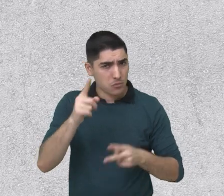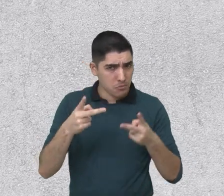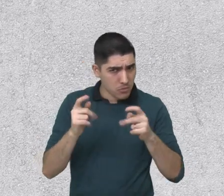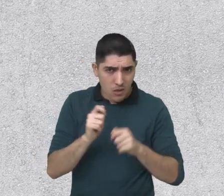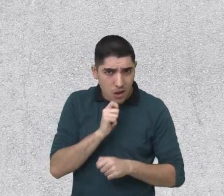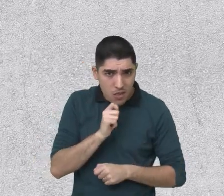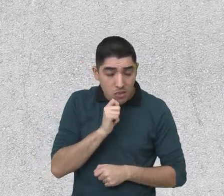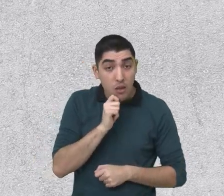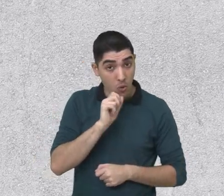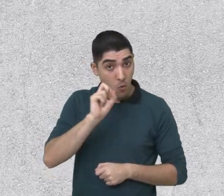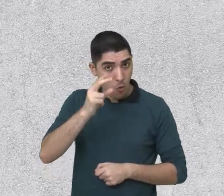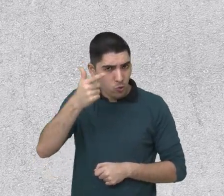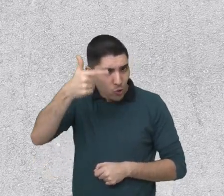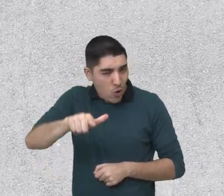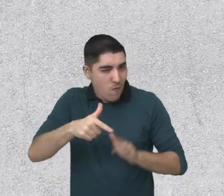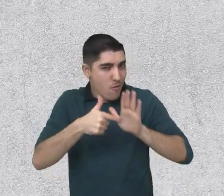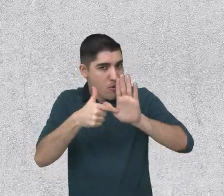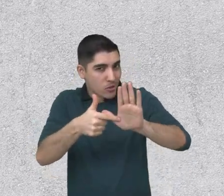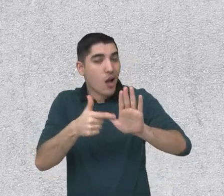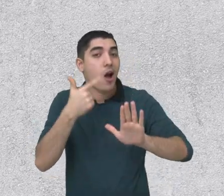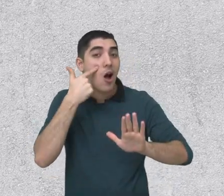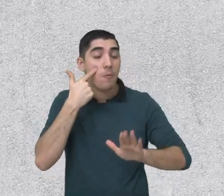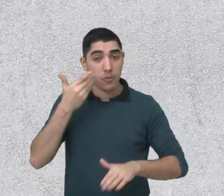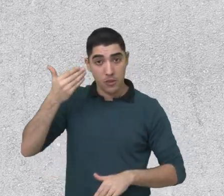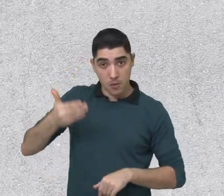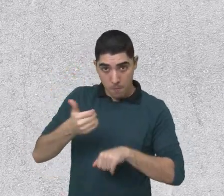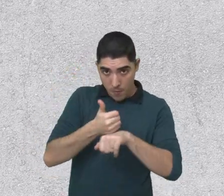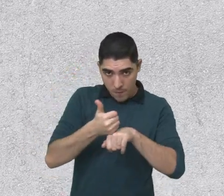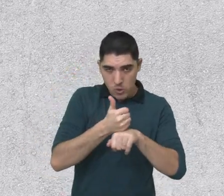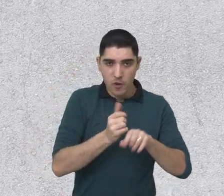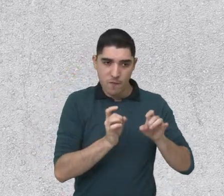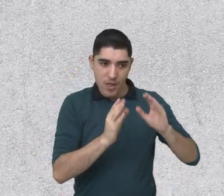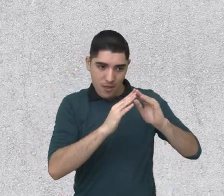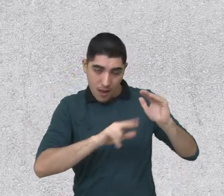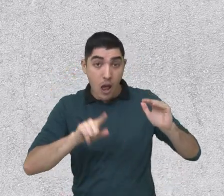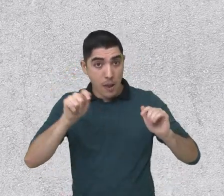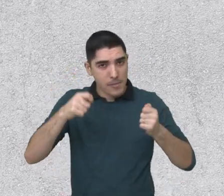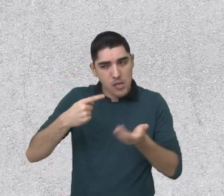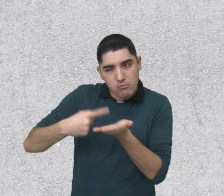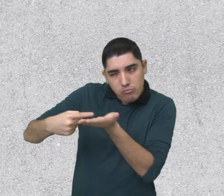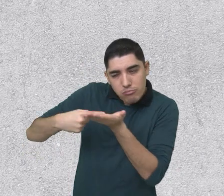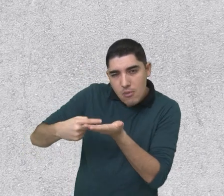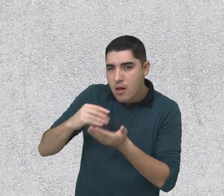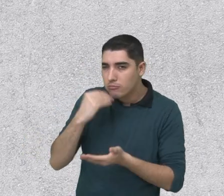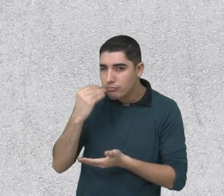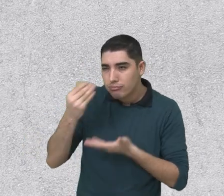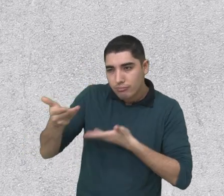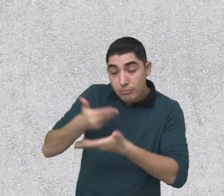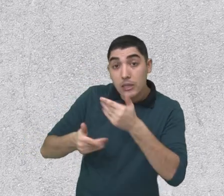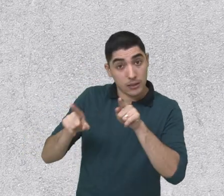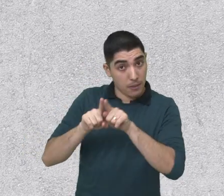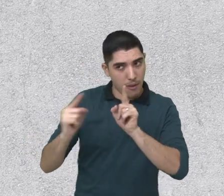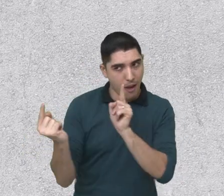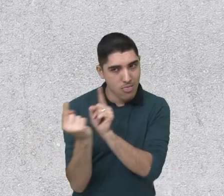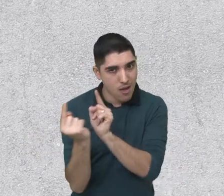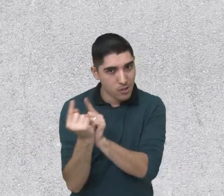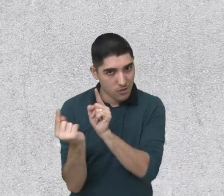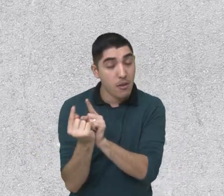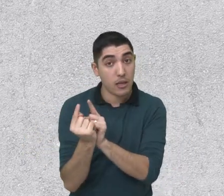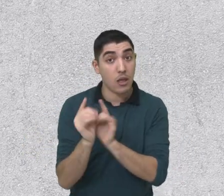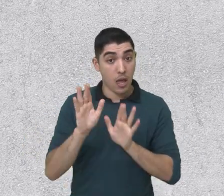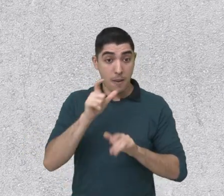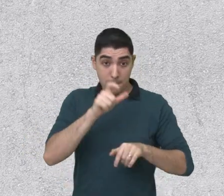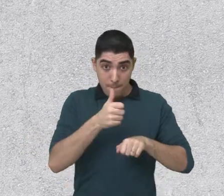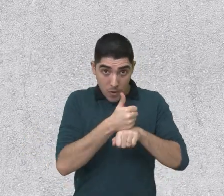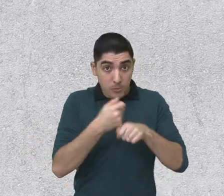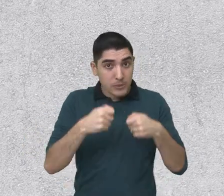não tenha percebido, ou só para reforçar, eu te digo, um corretor de imóveis é um negociador e trabalha com atendimento. Então essa é uma profissão